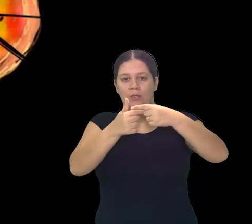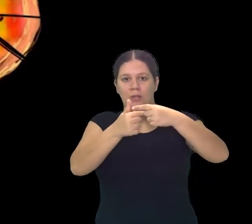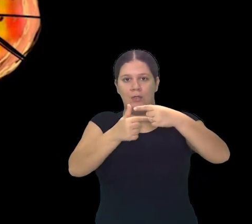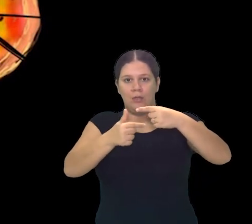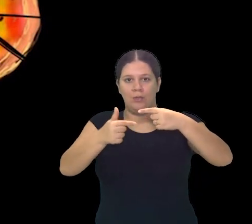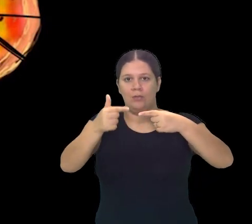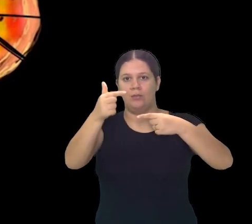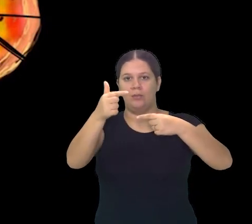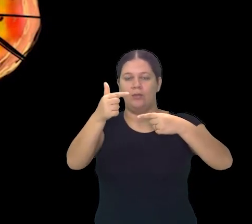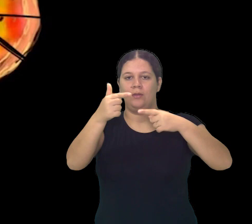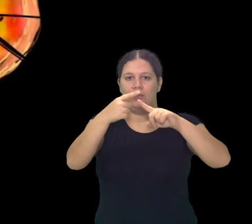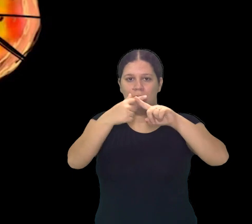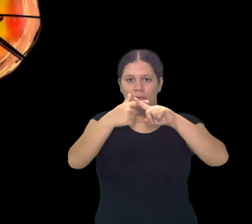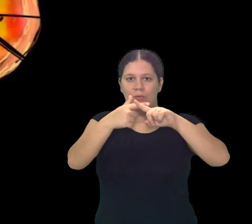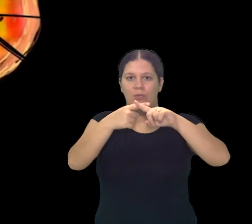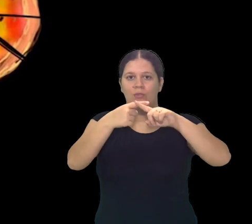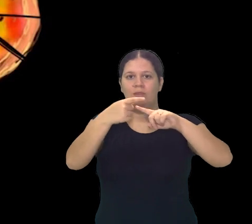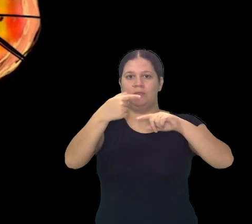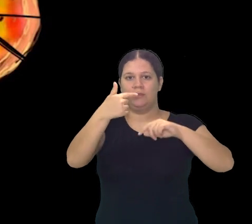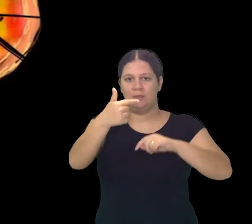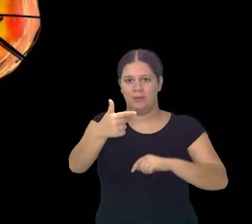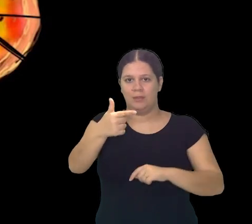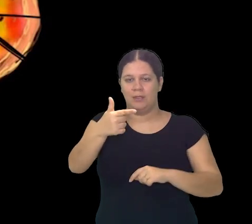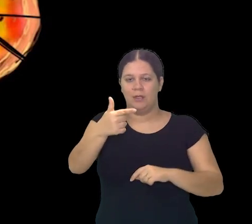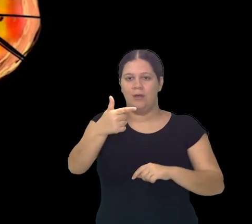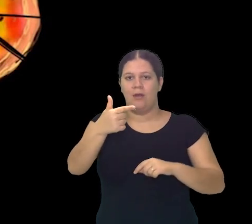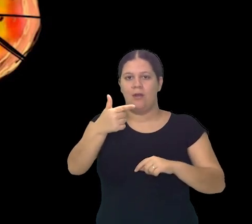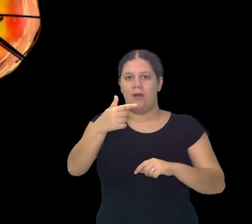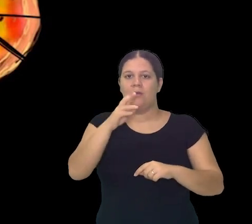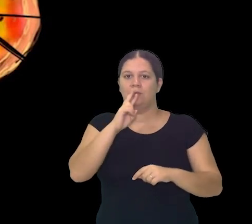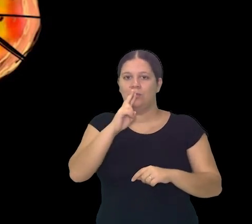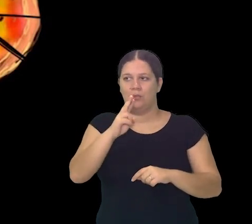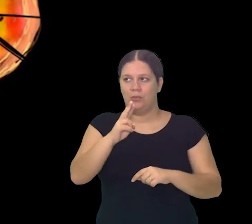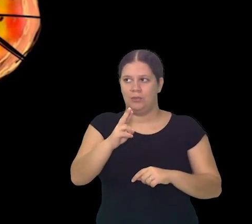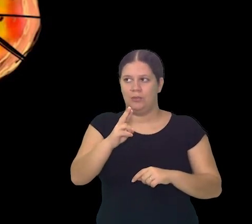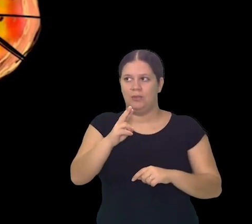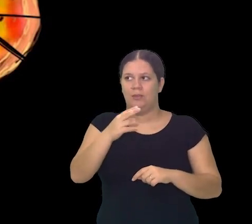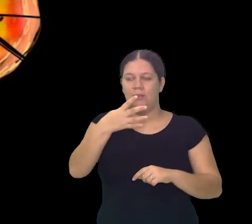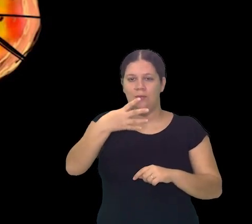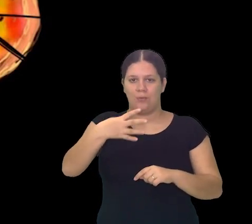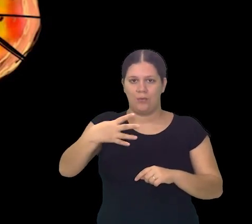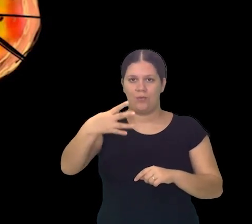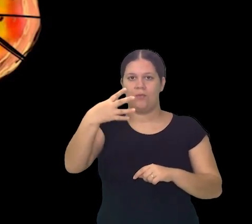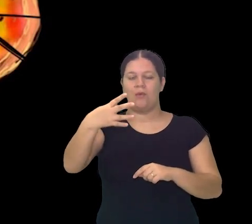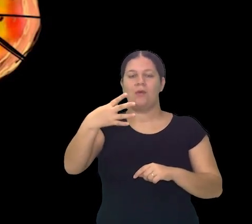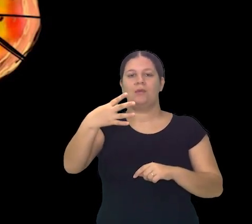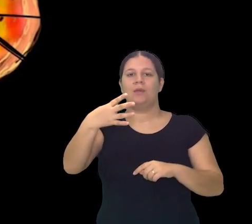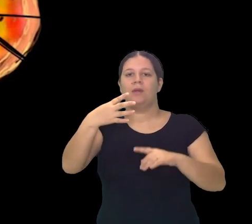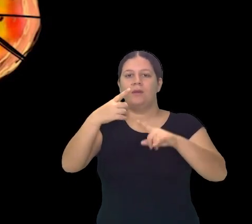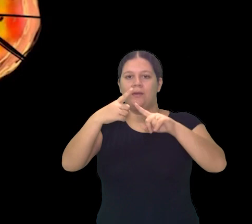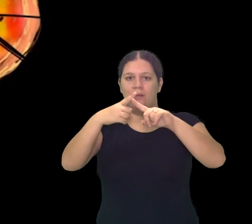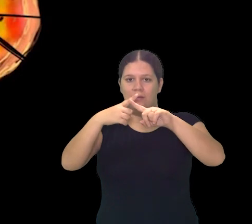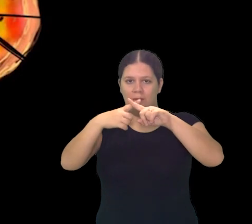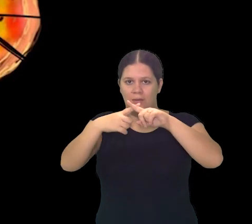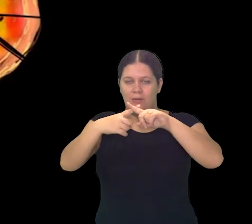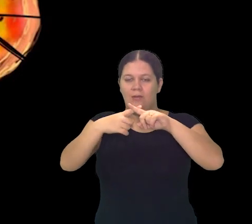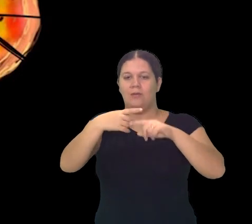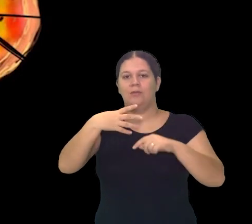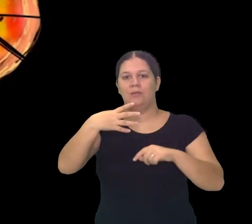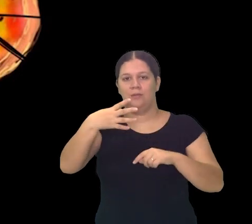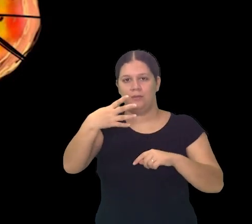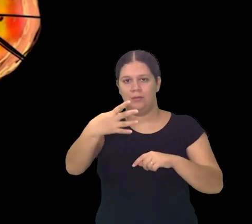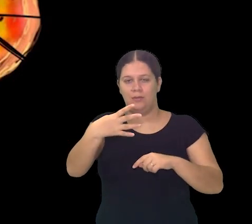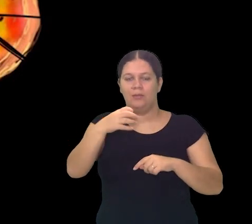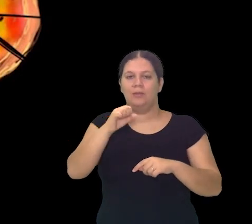mudando o que representa aquela fração. E você pode ver isso bem aqui. Indo de 4 pedaços para 8 pedaços,